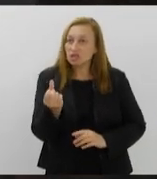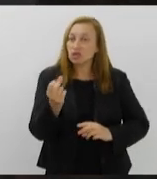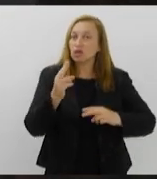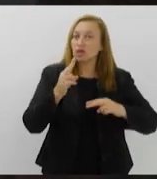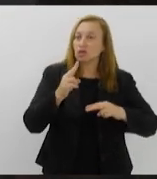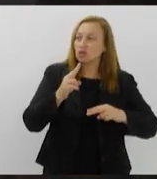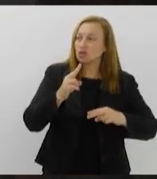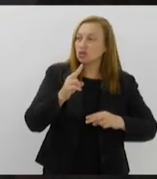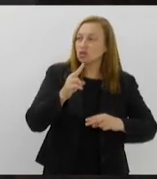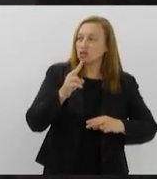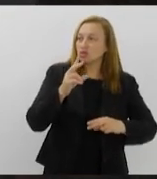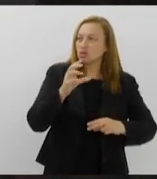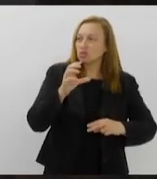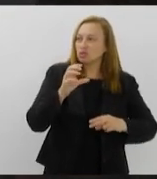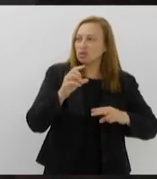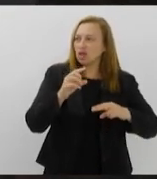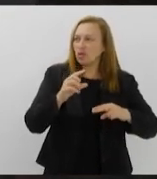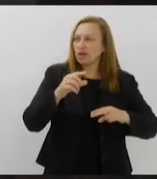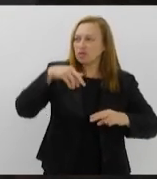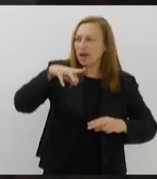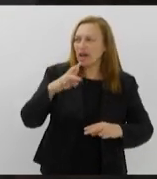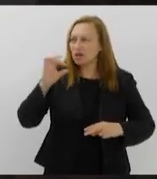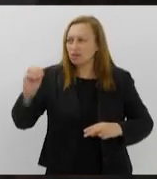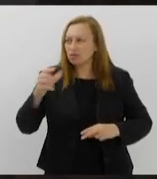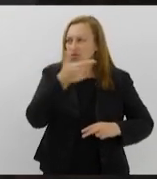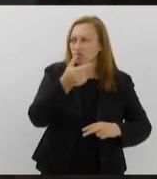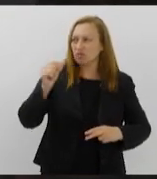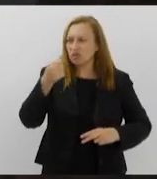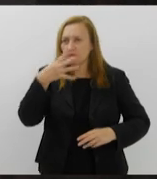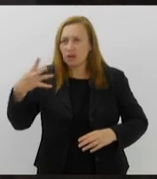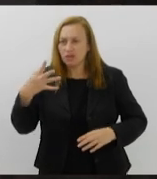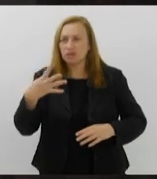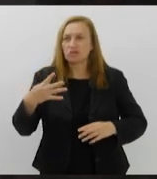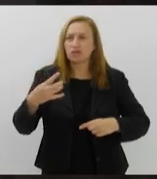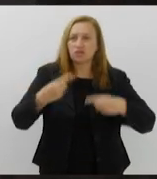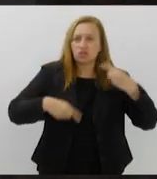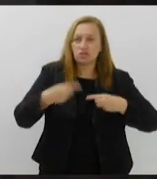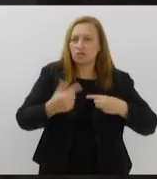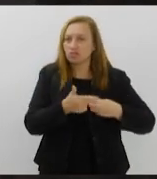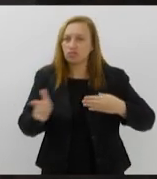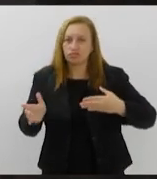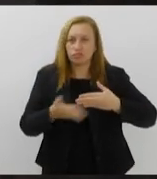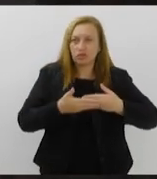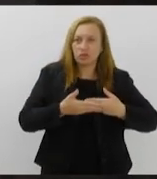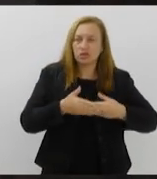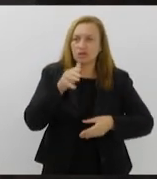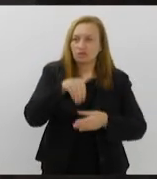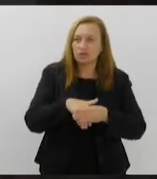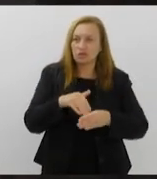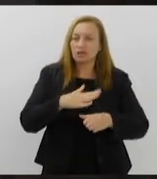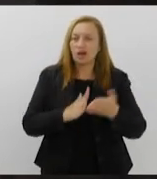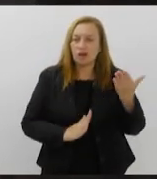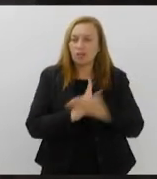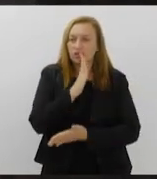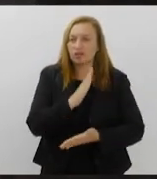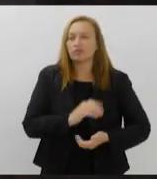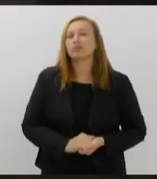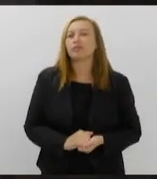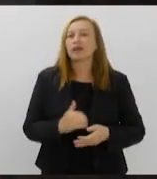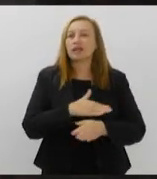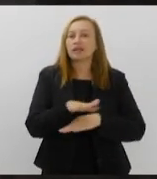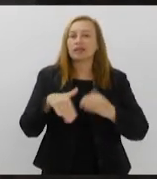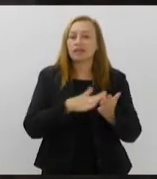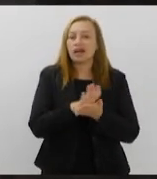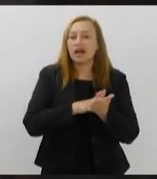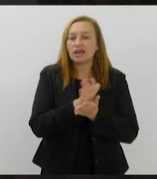26/5/2024. Em discussão. Não havendo quem querer discutir, encerrada a discussão. Em votação. Aprovado. Nada